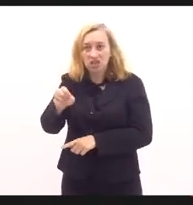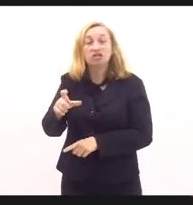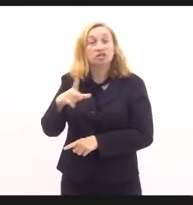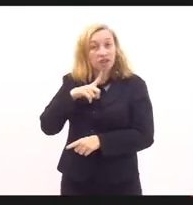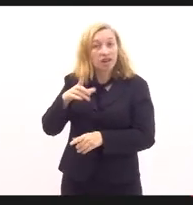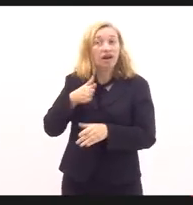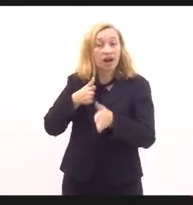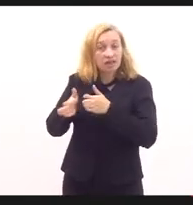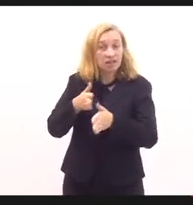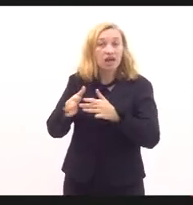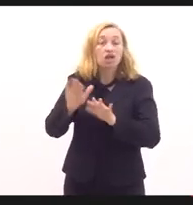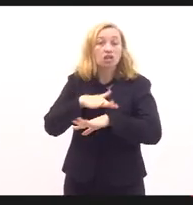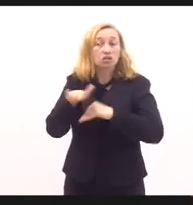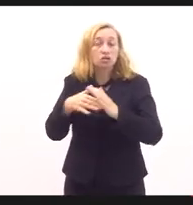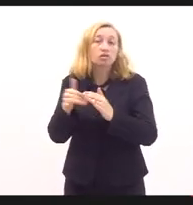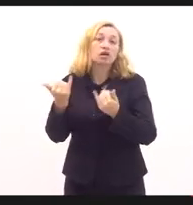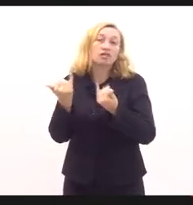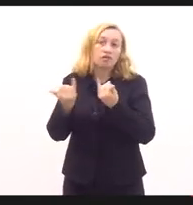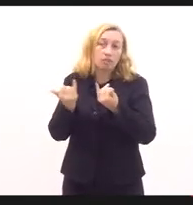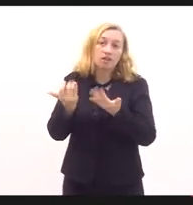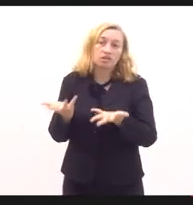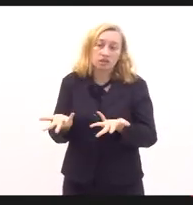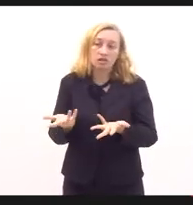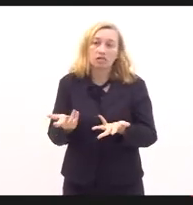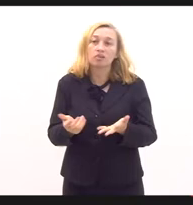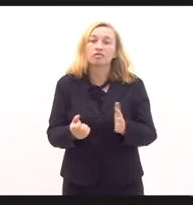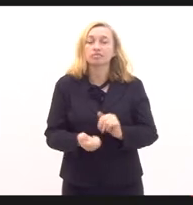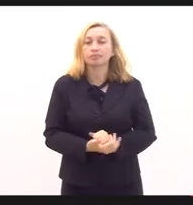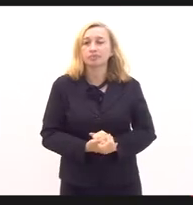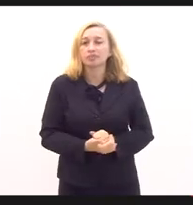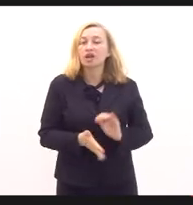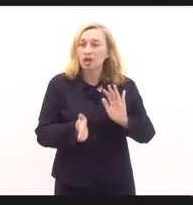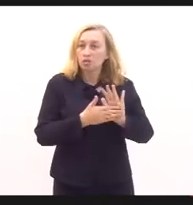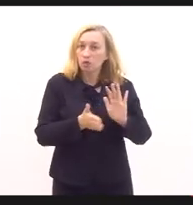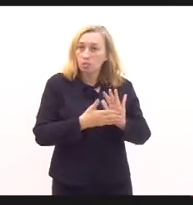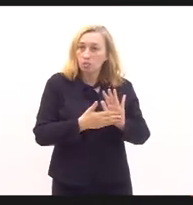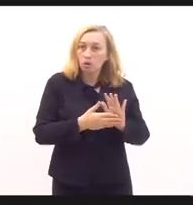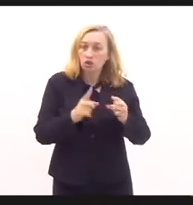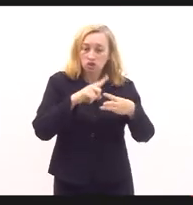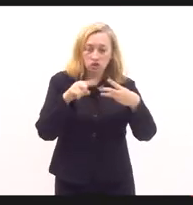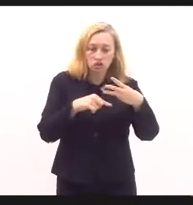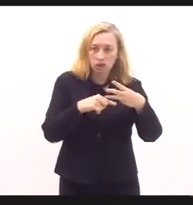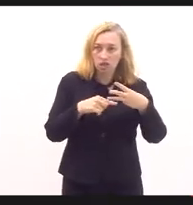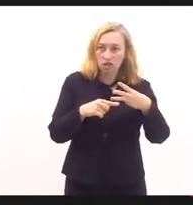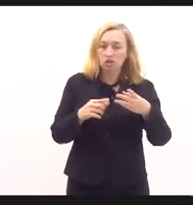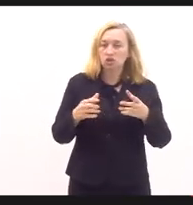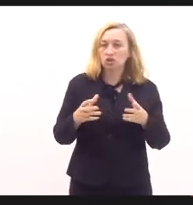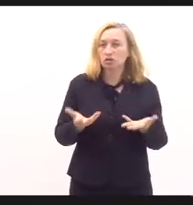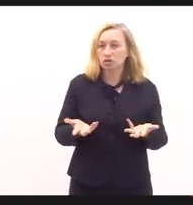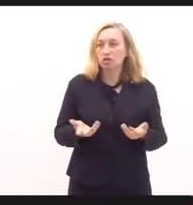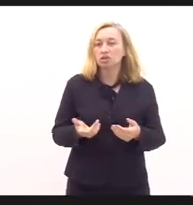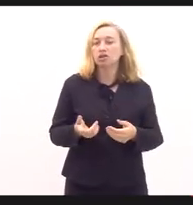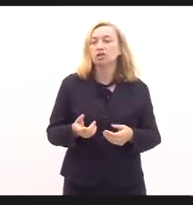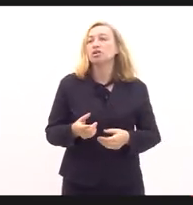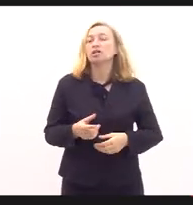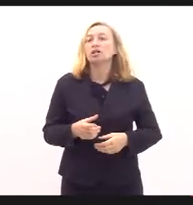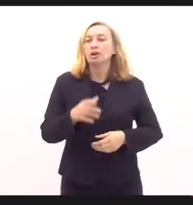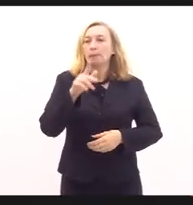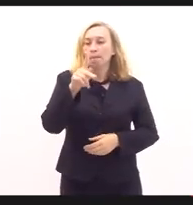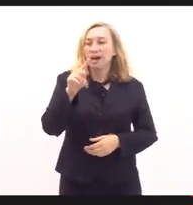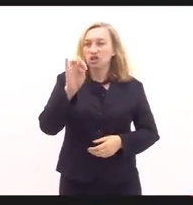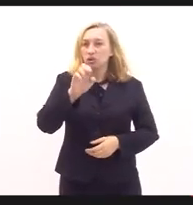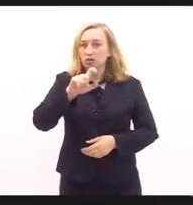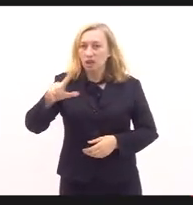lá sobre o piso. Então, além das propostas do que o observatório fez, tem a proposta da bancada patronal e